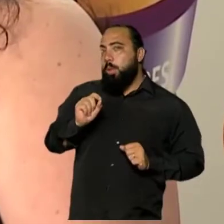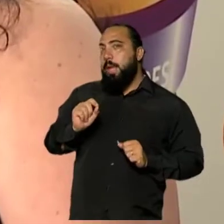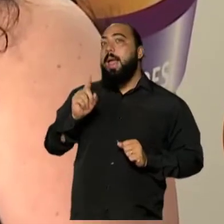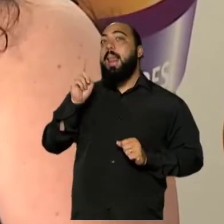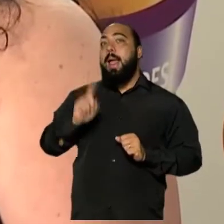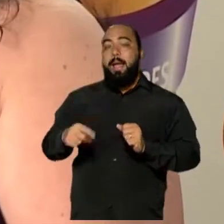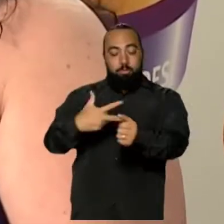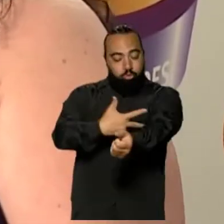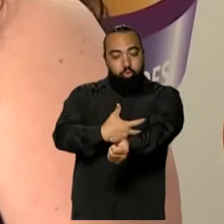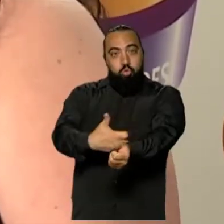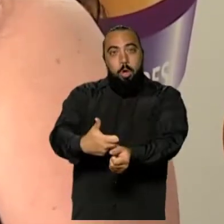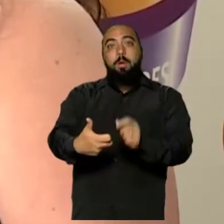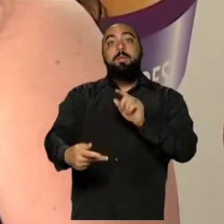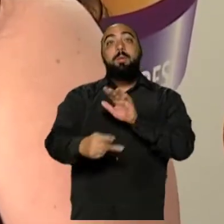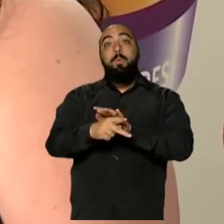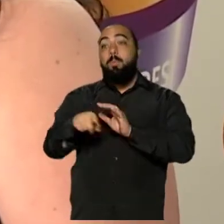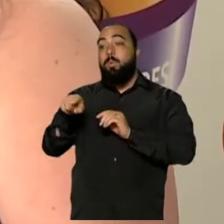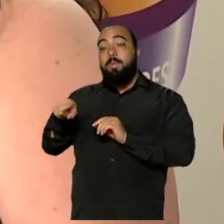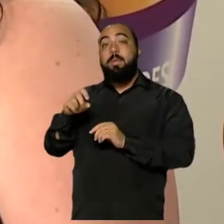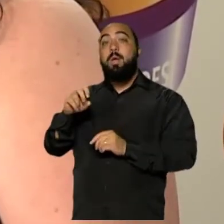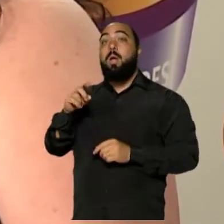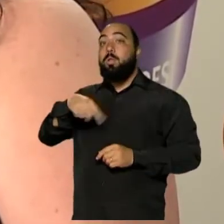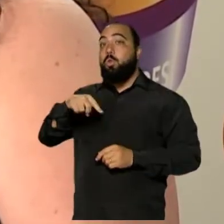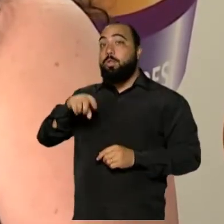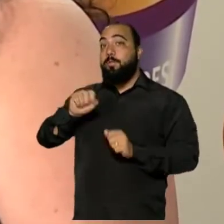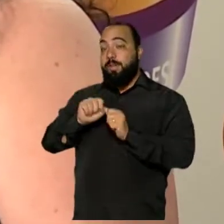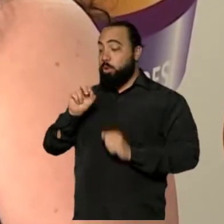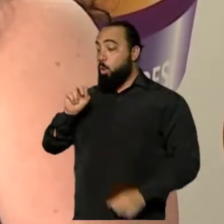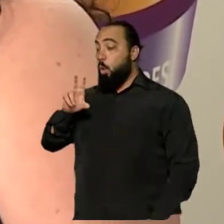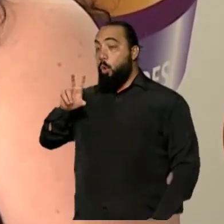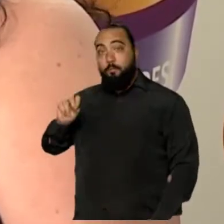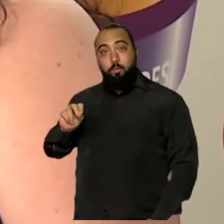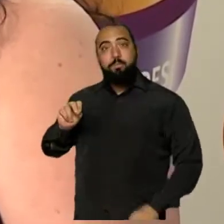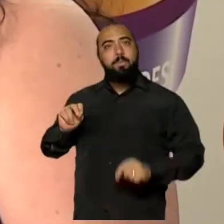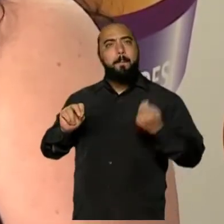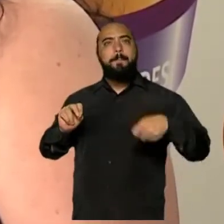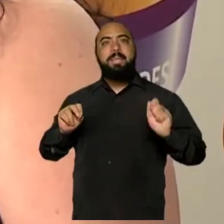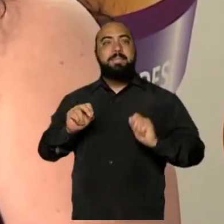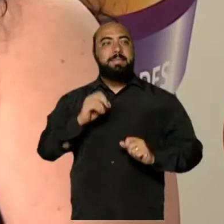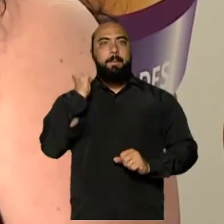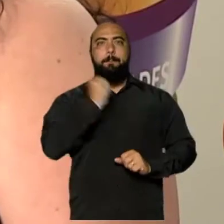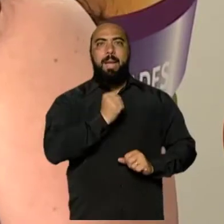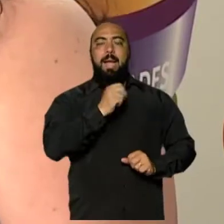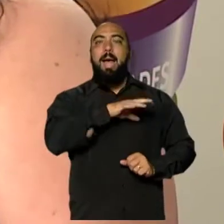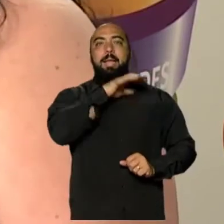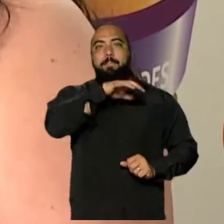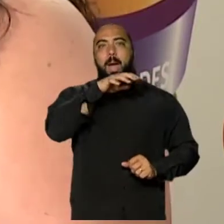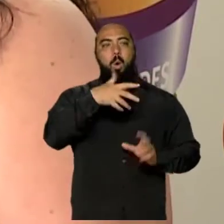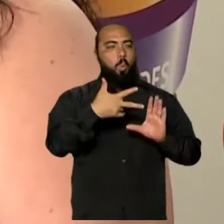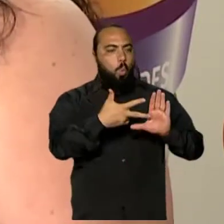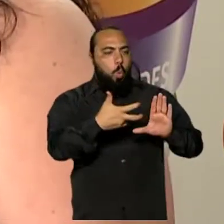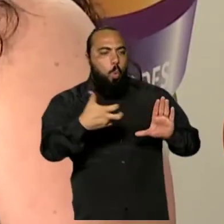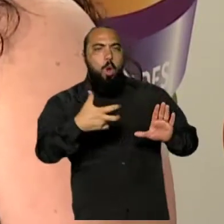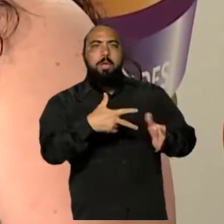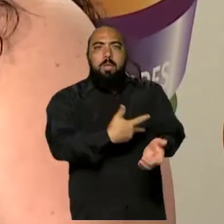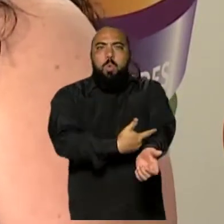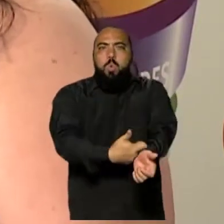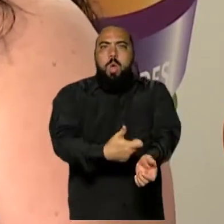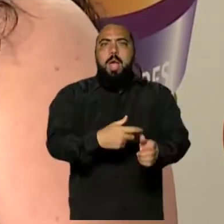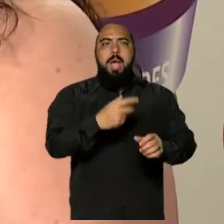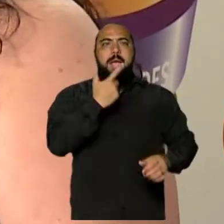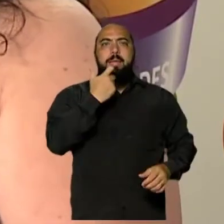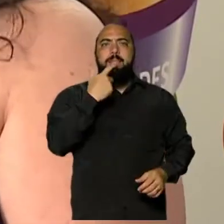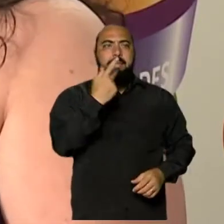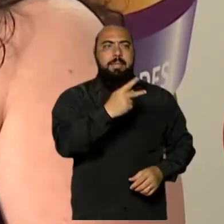e a gente tira os anticorpos dos ovos. Dessa maneira a gente não precisa matar o animal e nem tirar o sangue dele. Então é uma maneira diferente de substituir